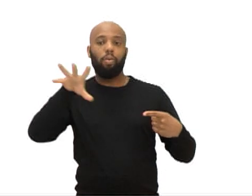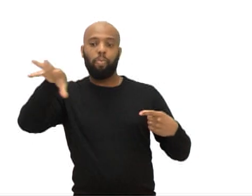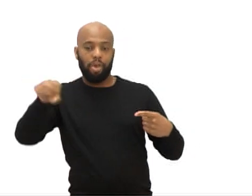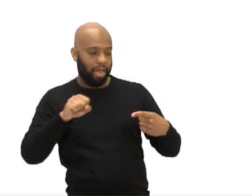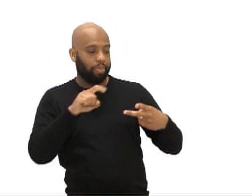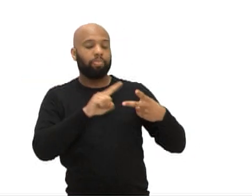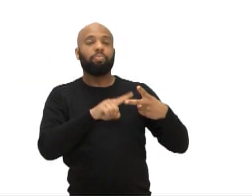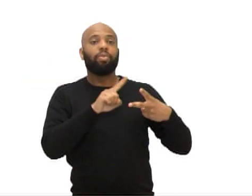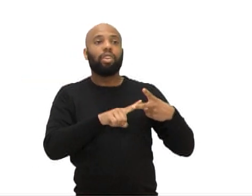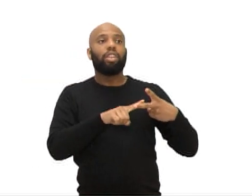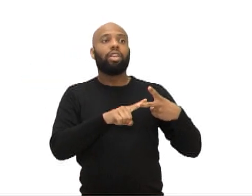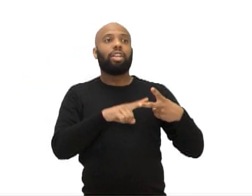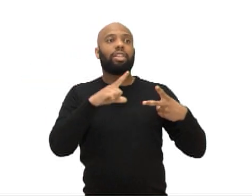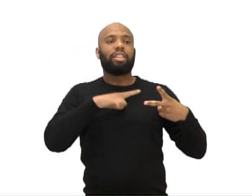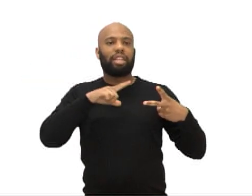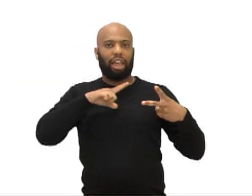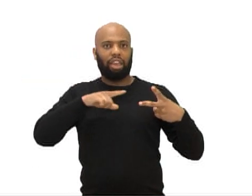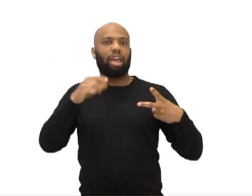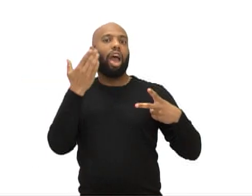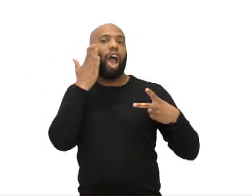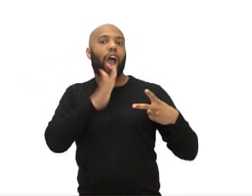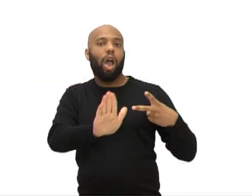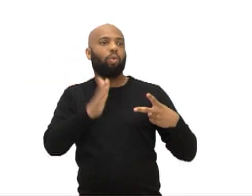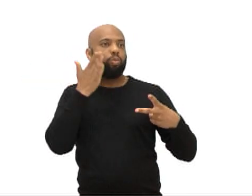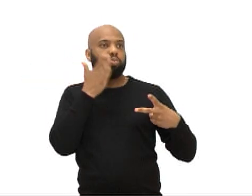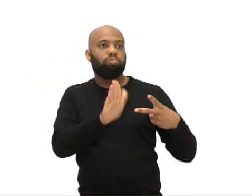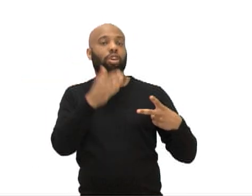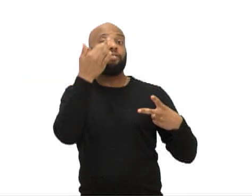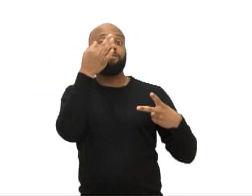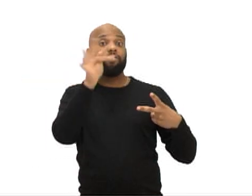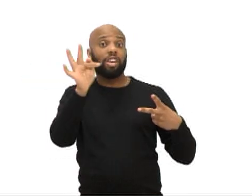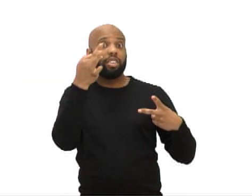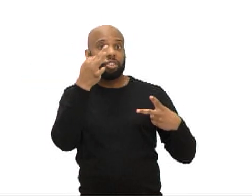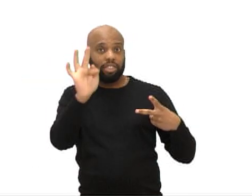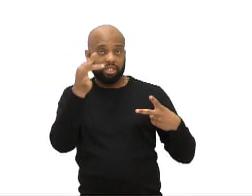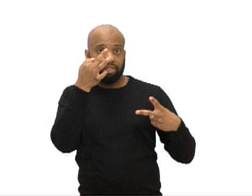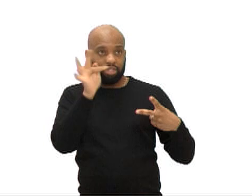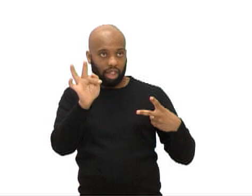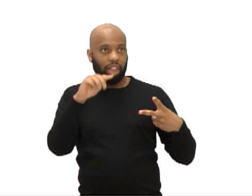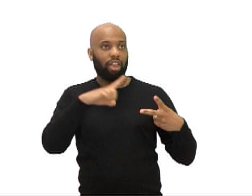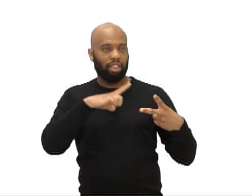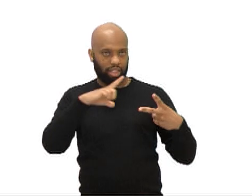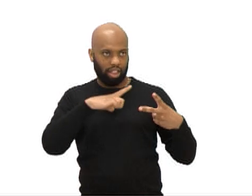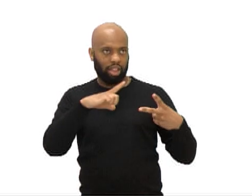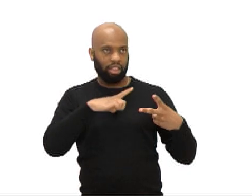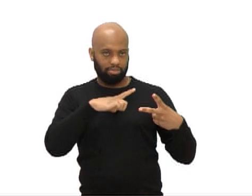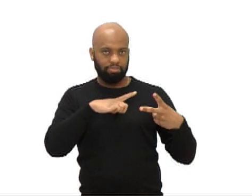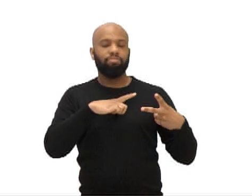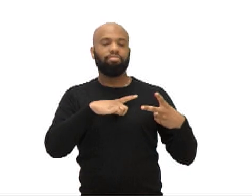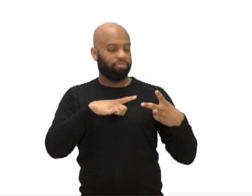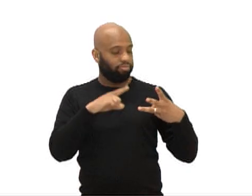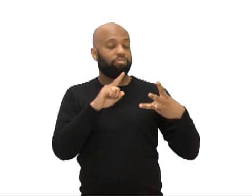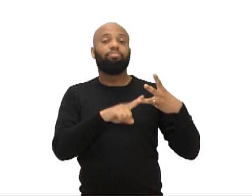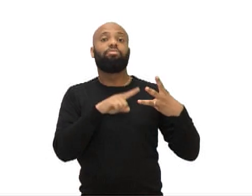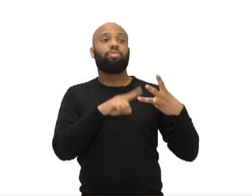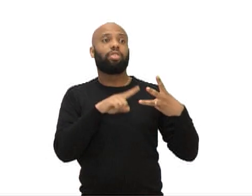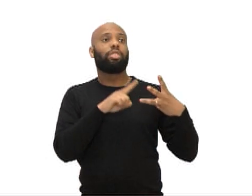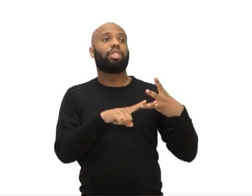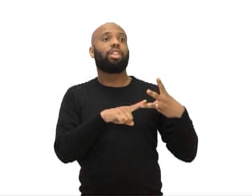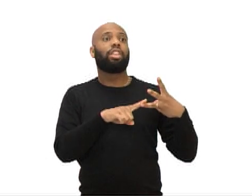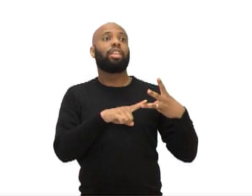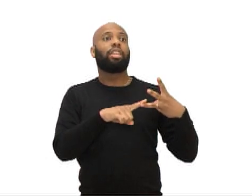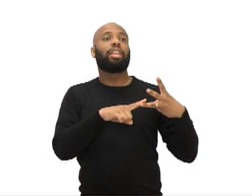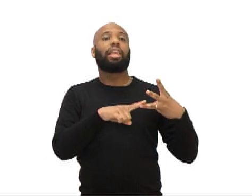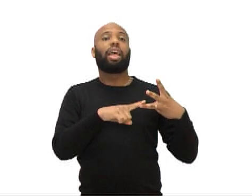tomar. No mapa, na cor azul, nós vamos ter a França, com o território, cuidando desse território. No